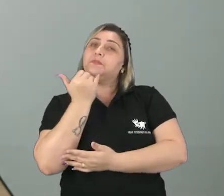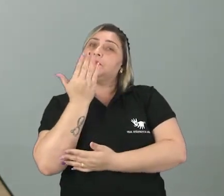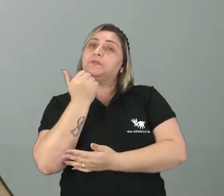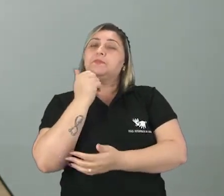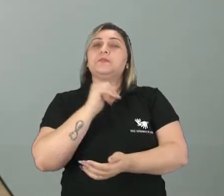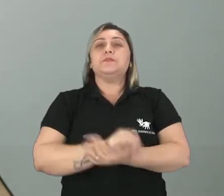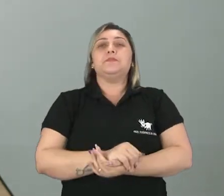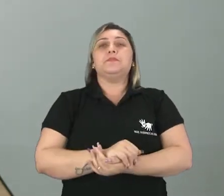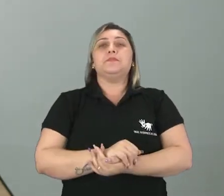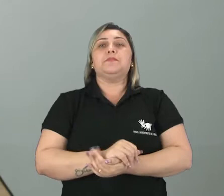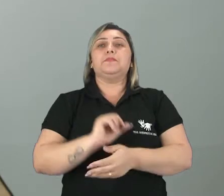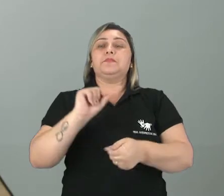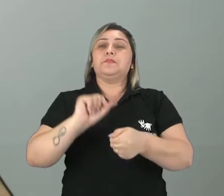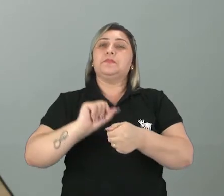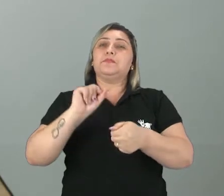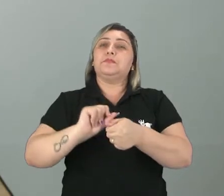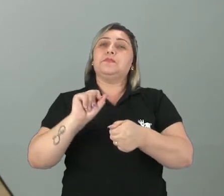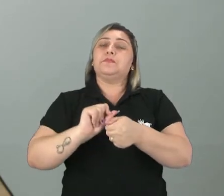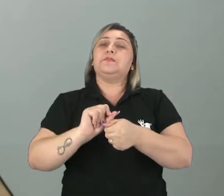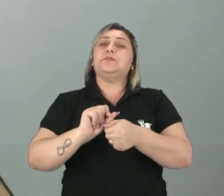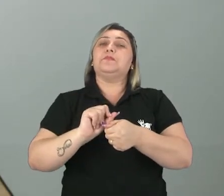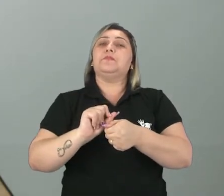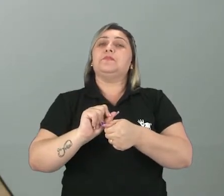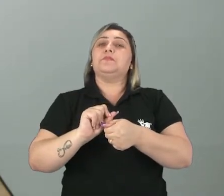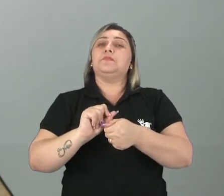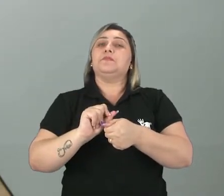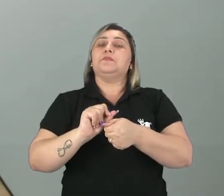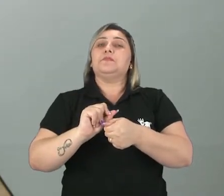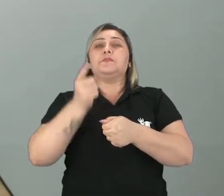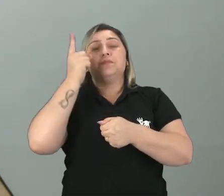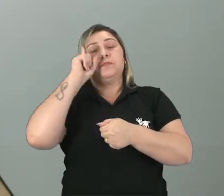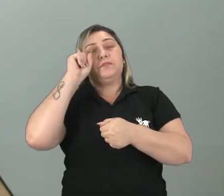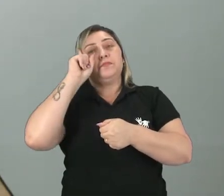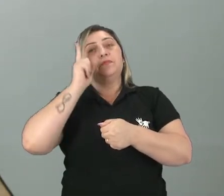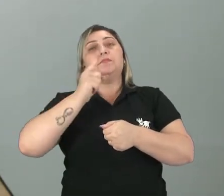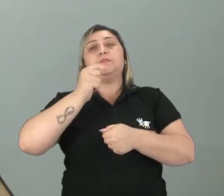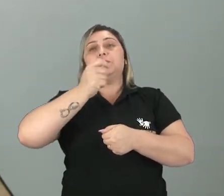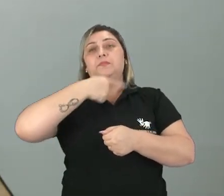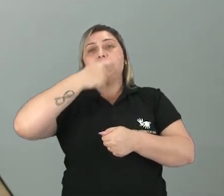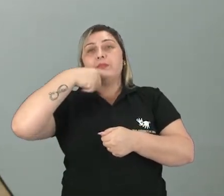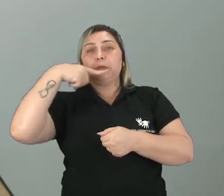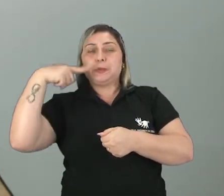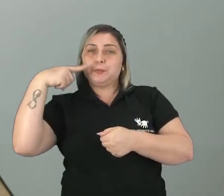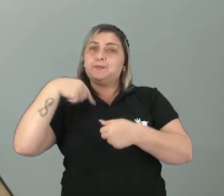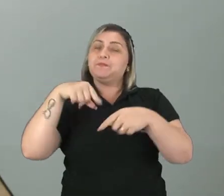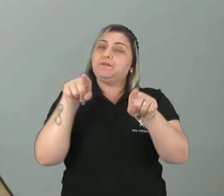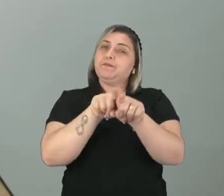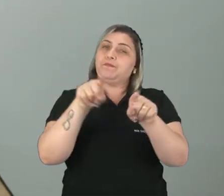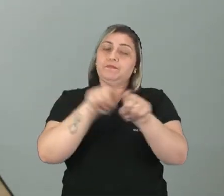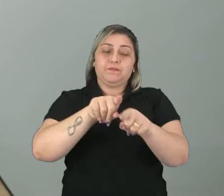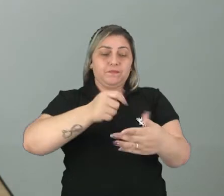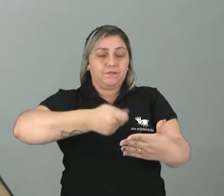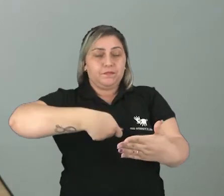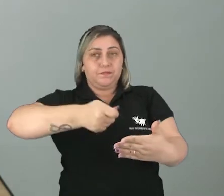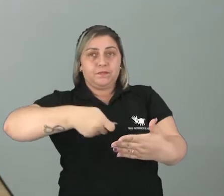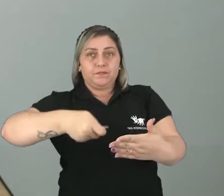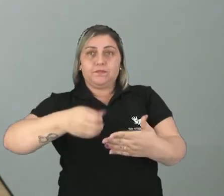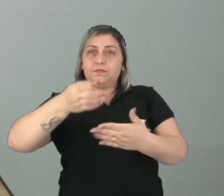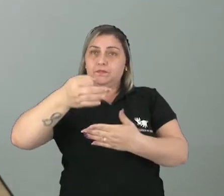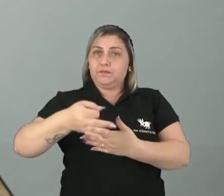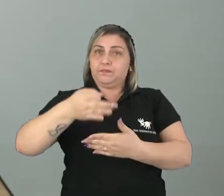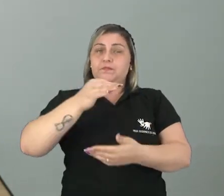comer para realizar as suas atividades outras atividades como escovar os dentes e até mesmo escrever